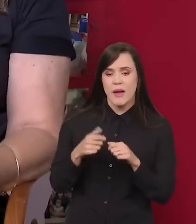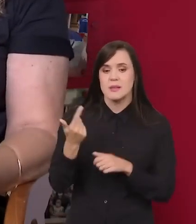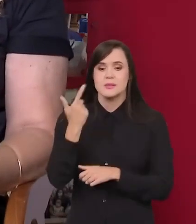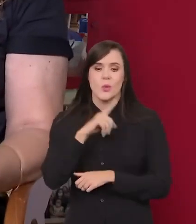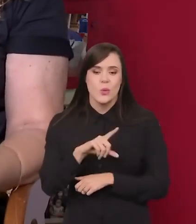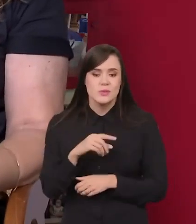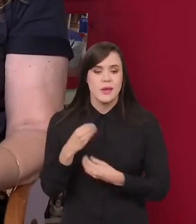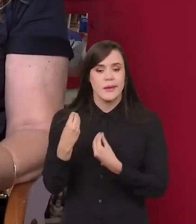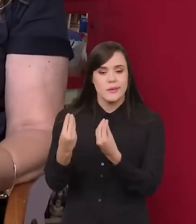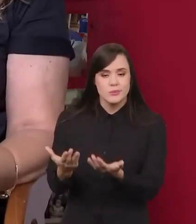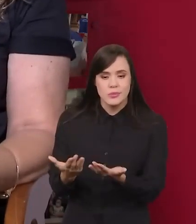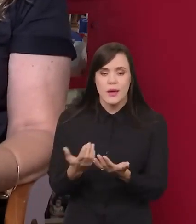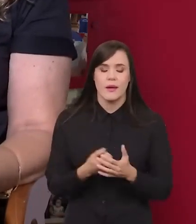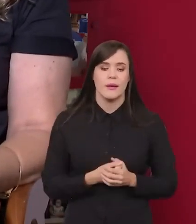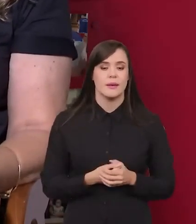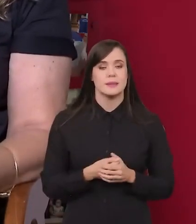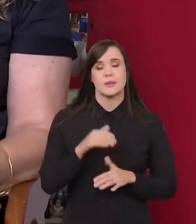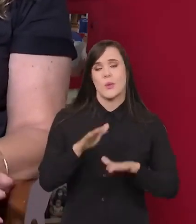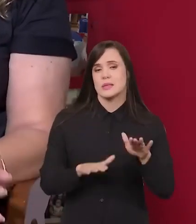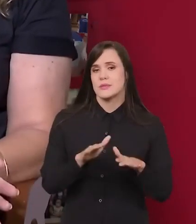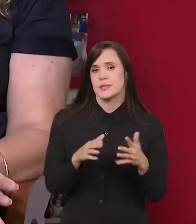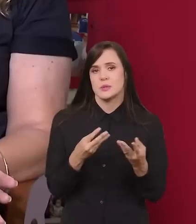conta, e não existe, às vezes, uma